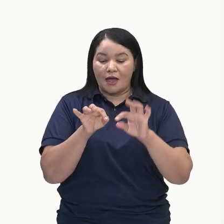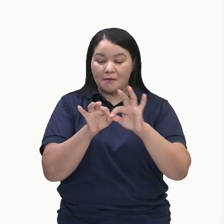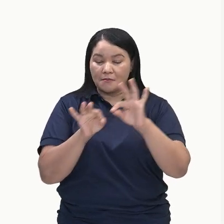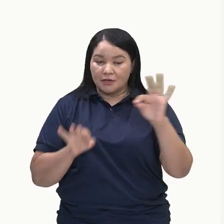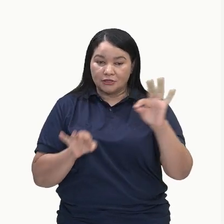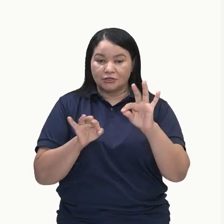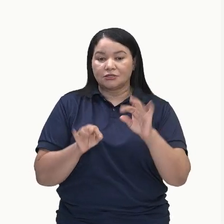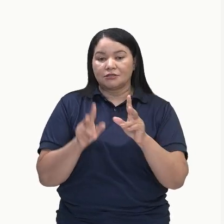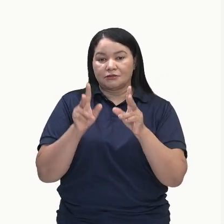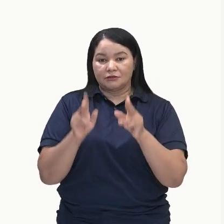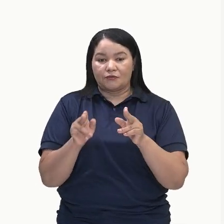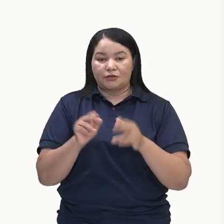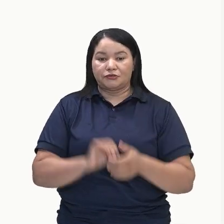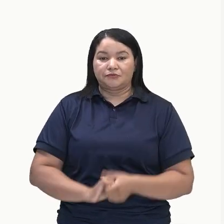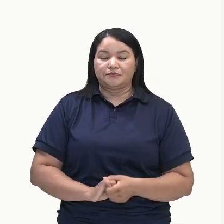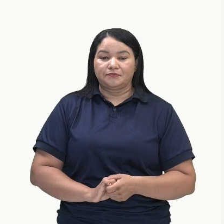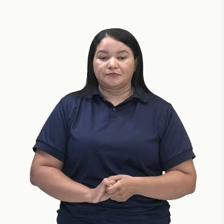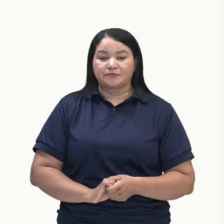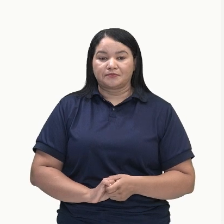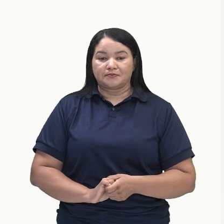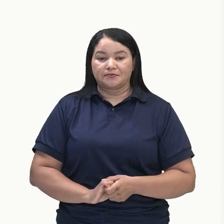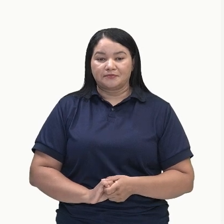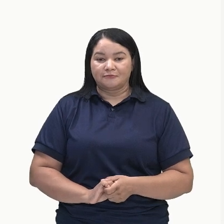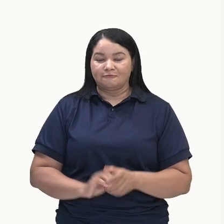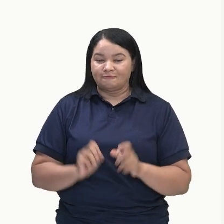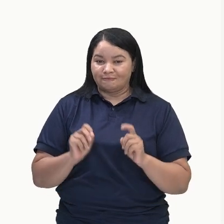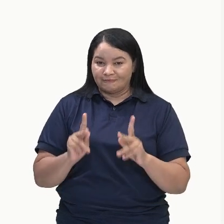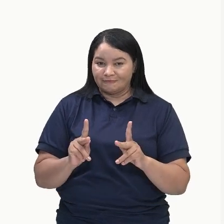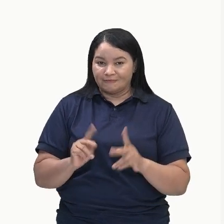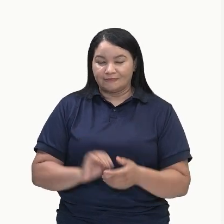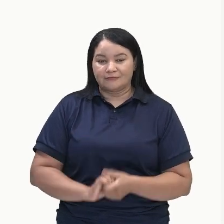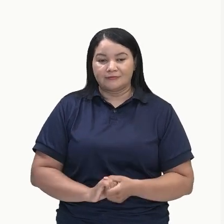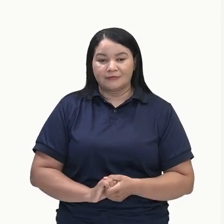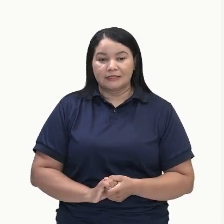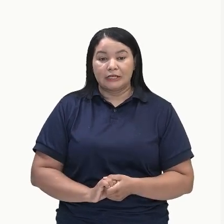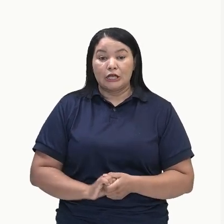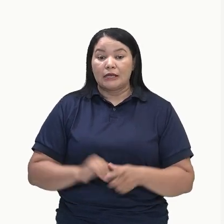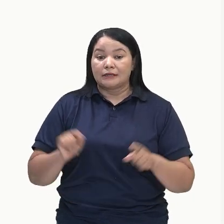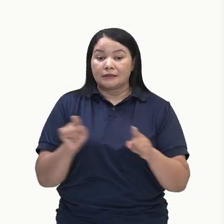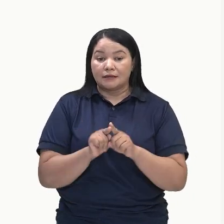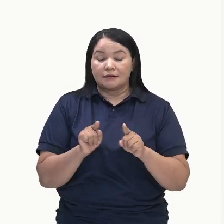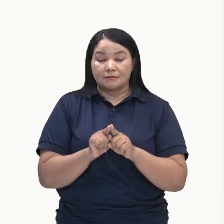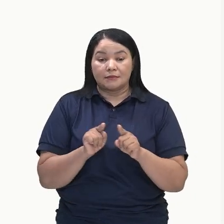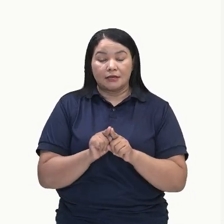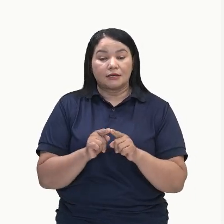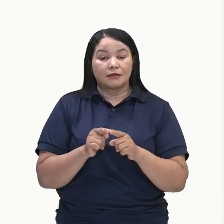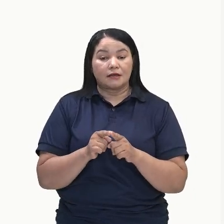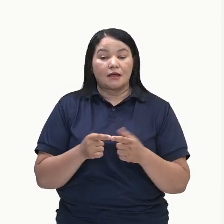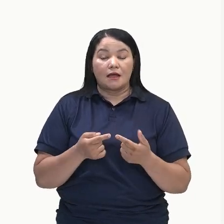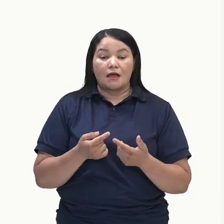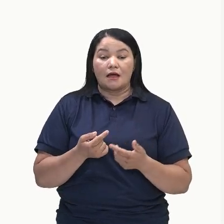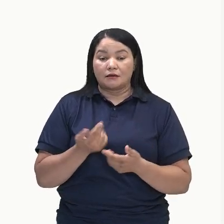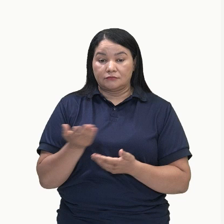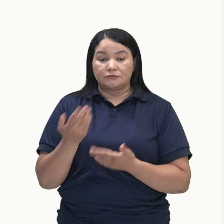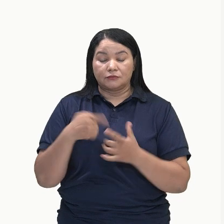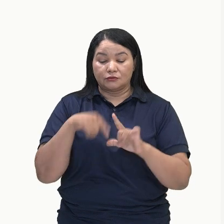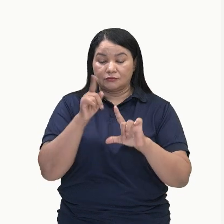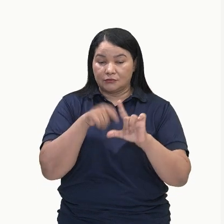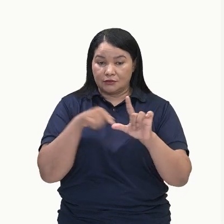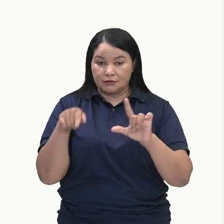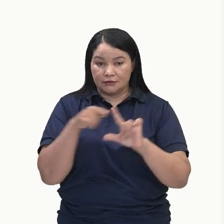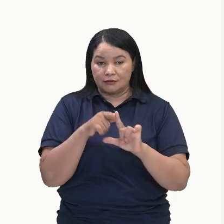iguais, que eles possuem ali a mesma medida, tudo bem? Mas aproveitando aqui este triângulo equilátero,